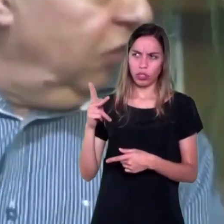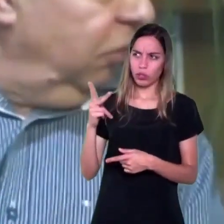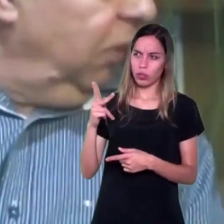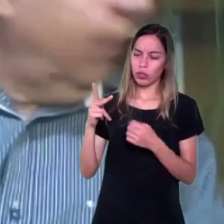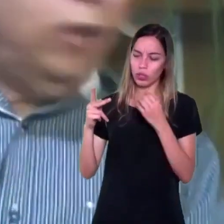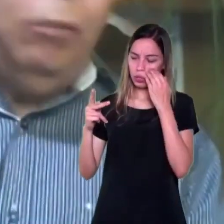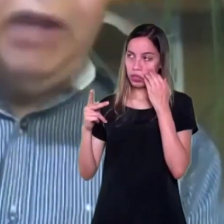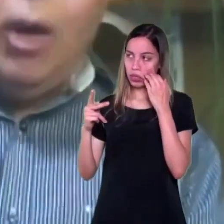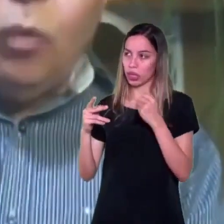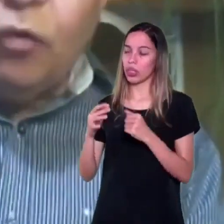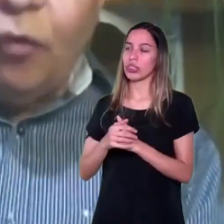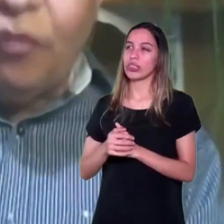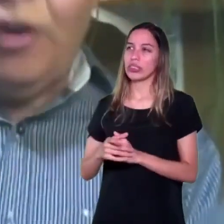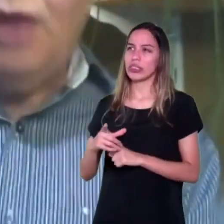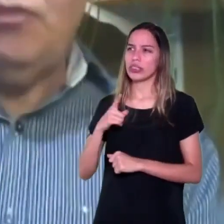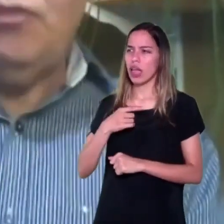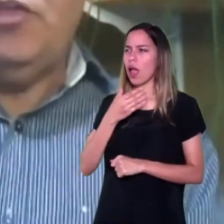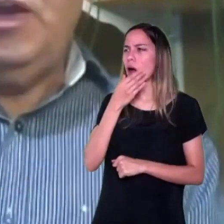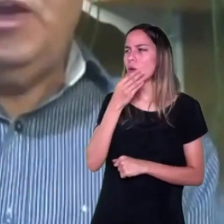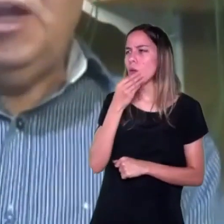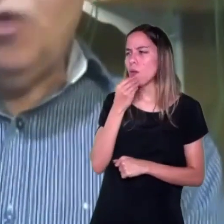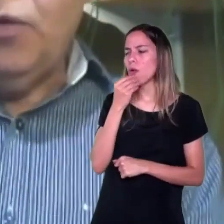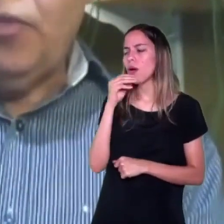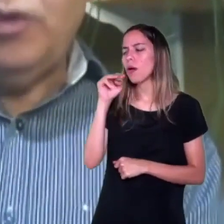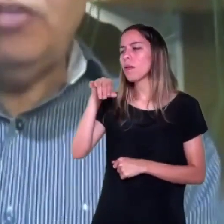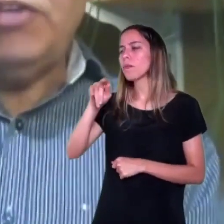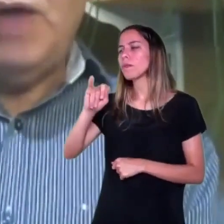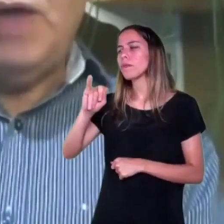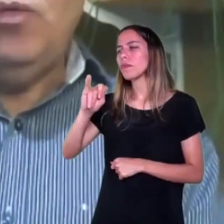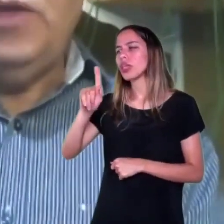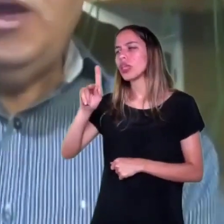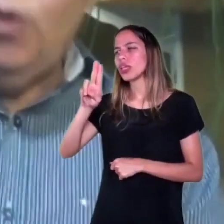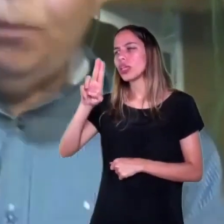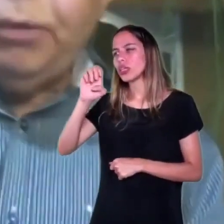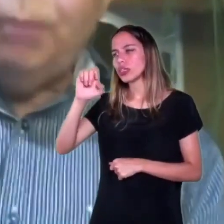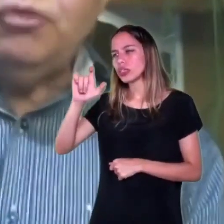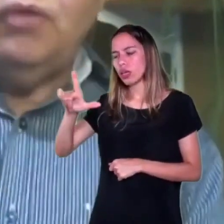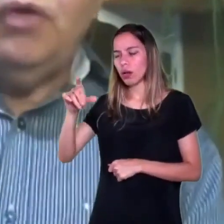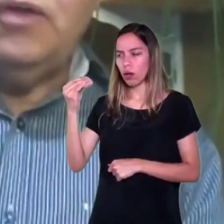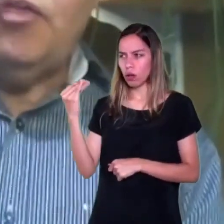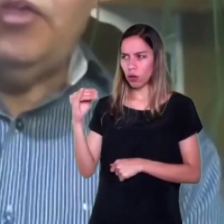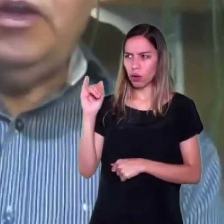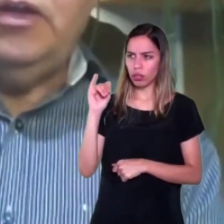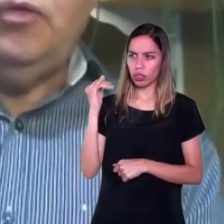Aqui diante de mim tem o Miguel Augusto Gonçalves, que conta a história de Itaúna, o